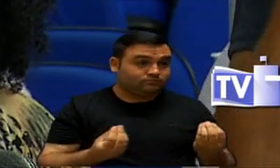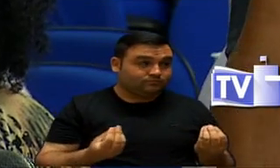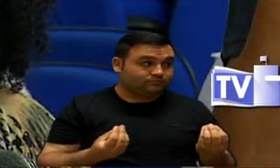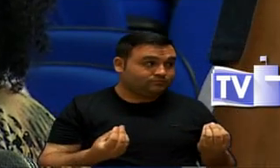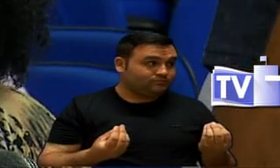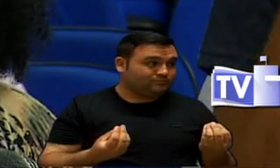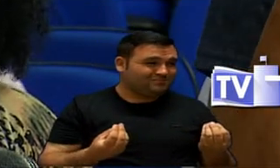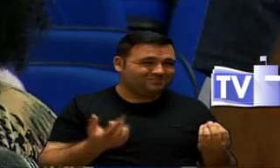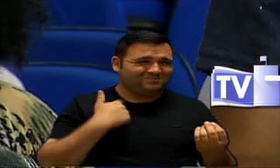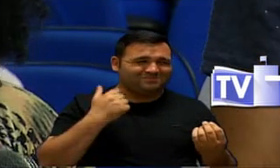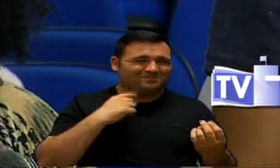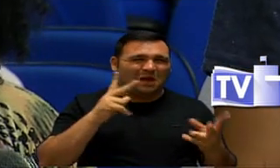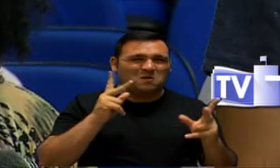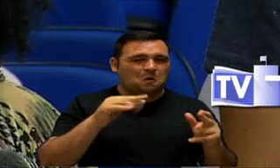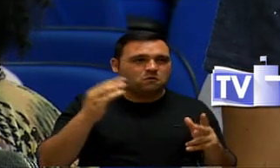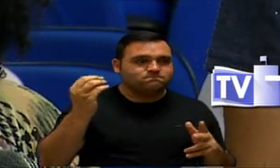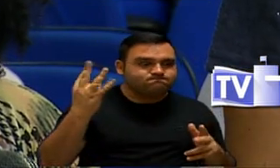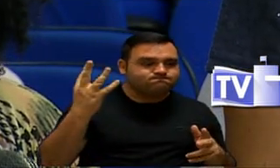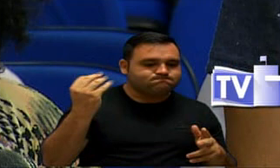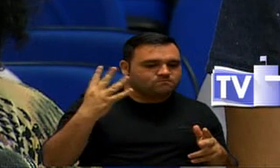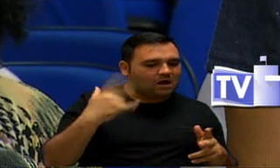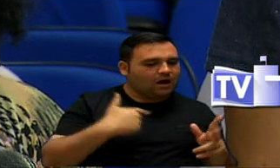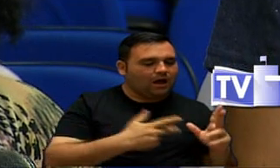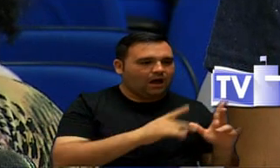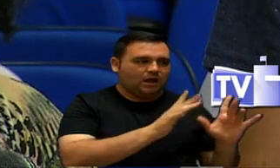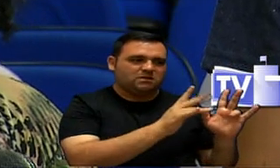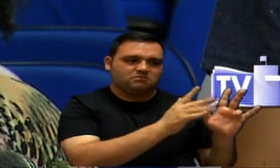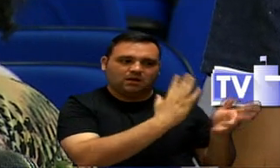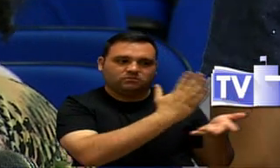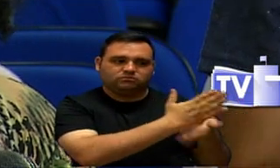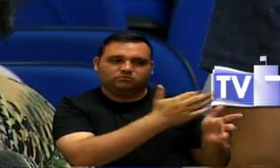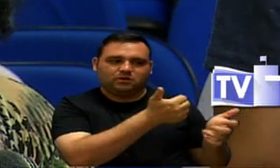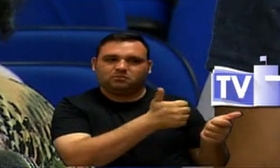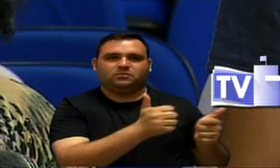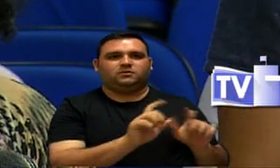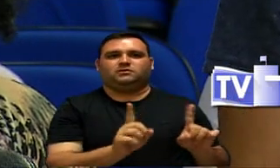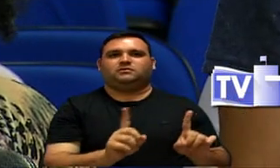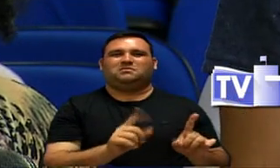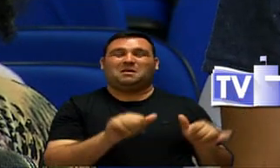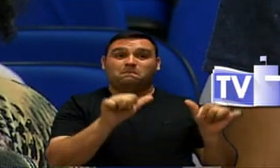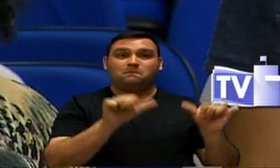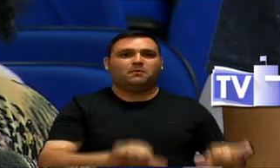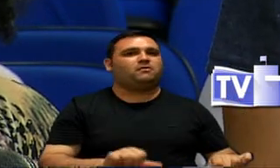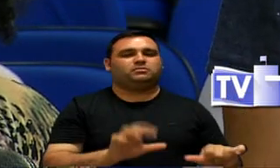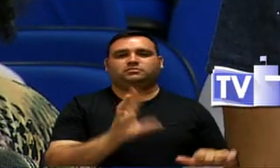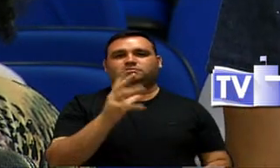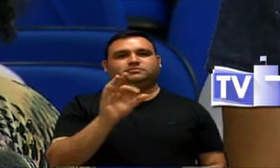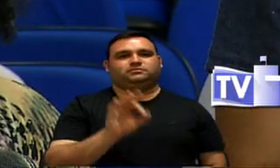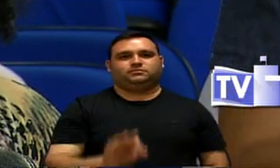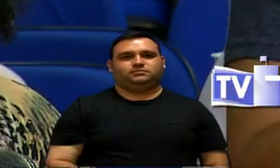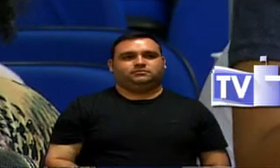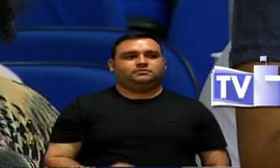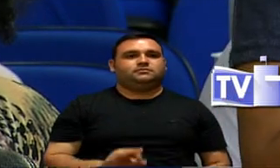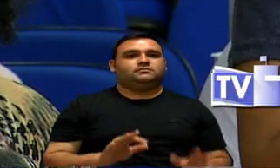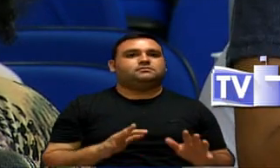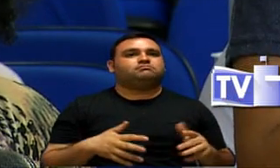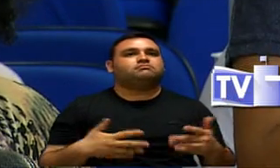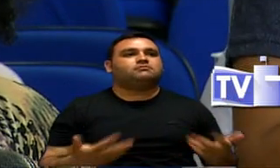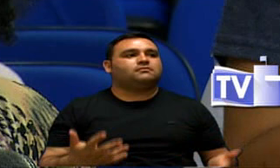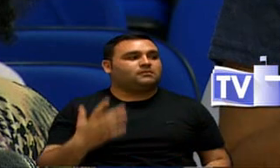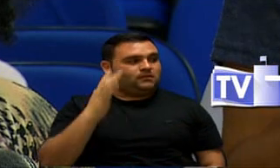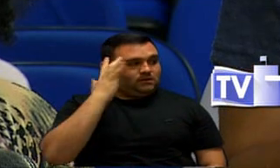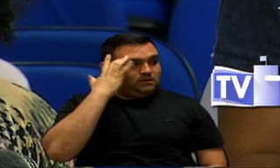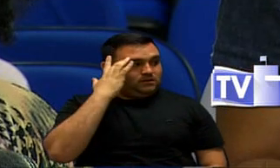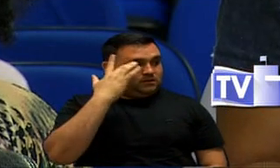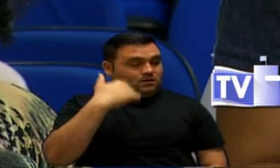uma luz assim para escapar, né? Mas, graças a Deus, não aconteceu nada. Então, eu acho assim, eu